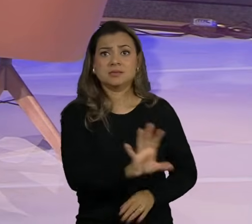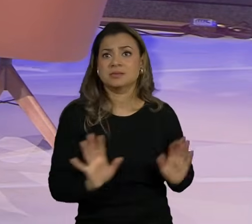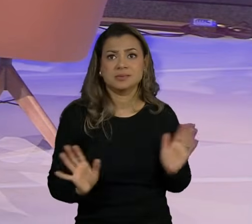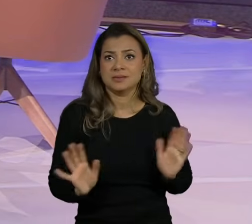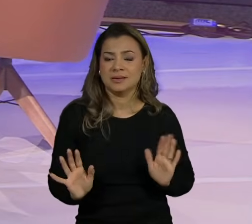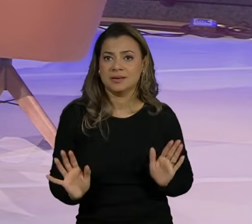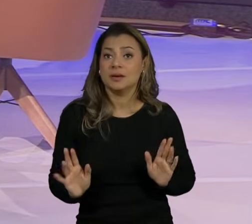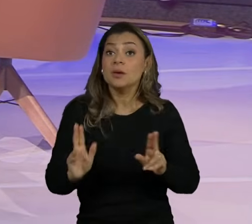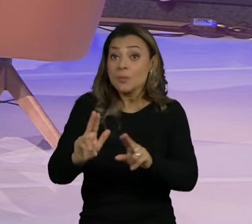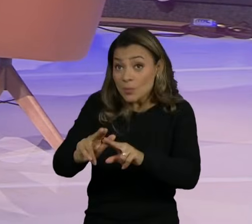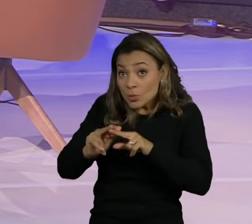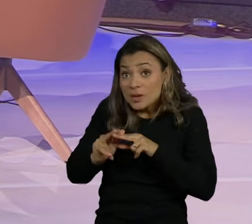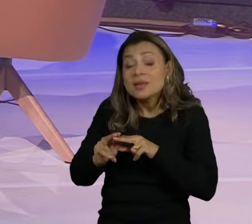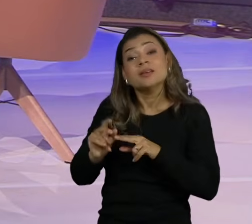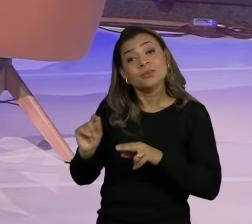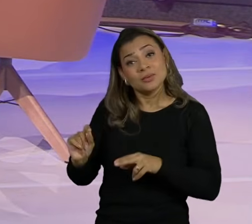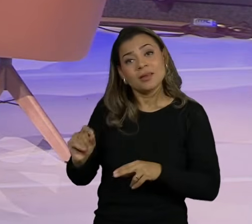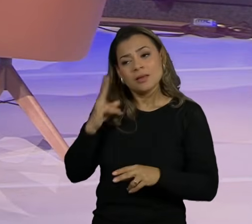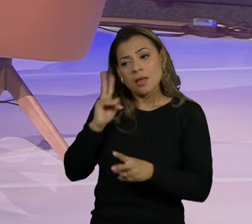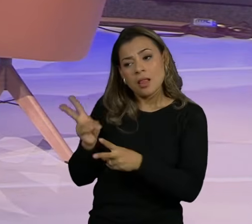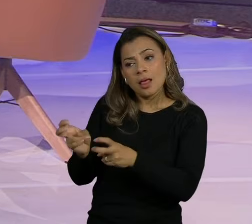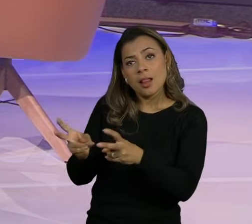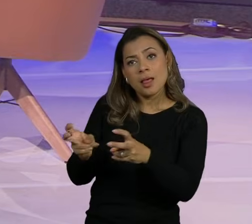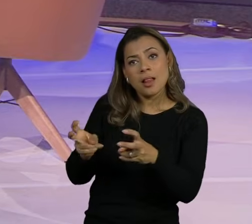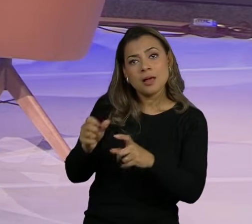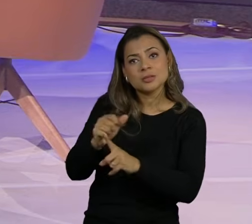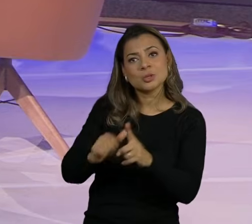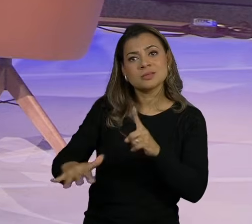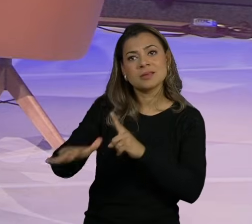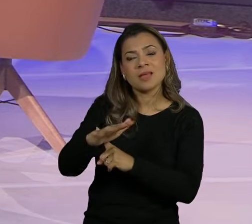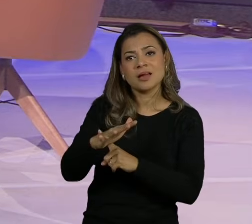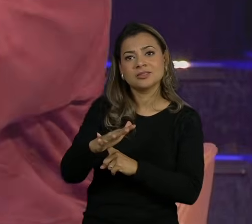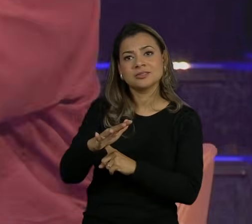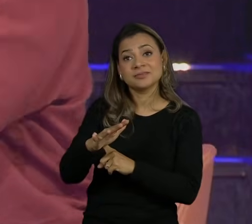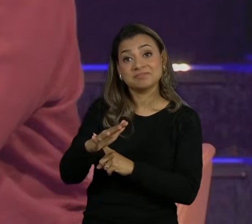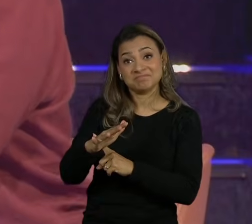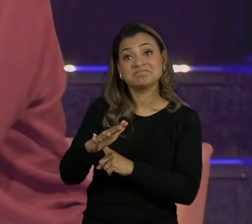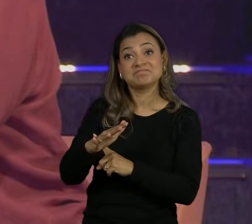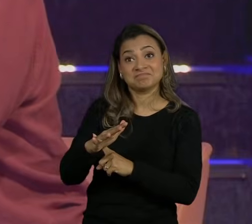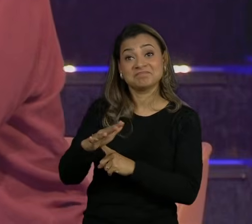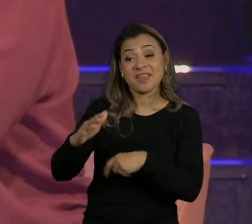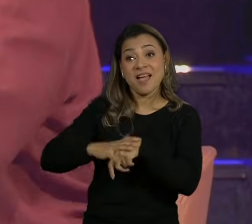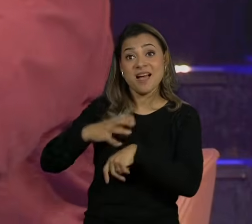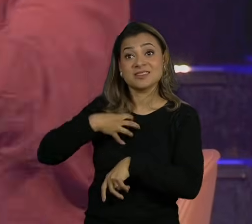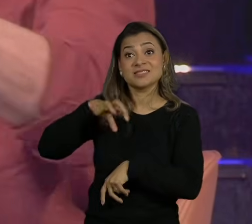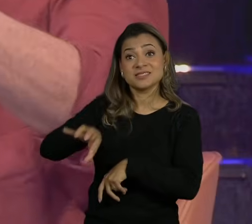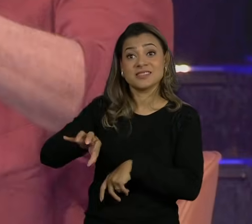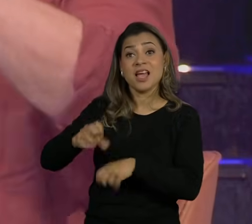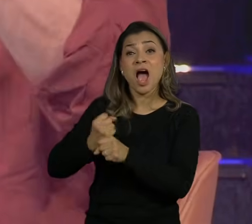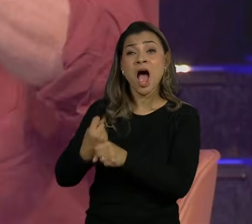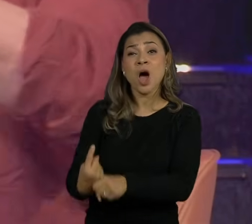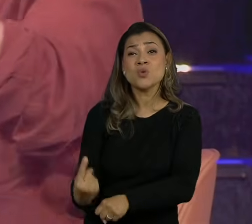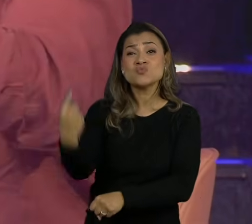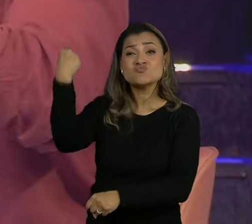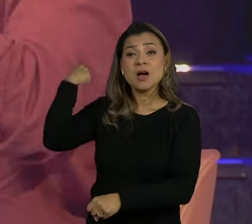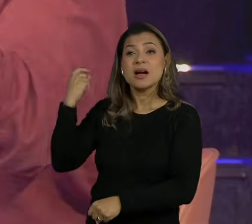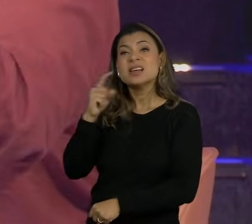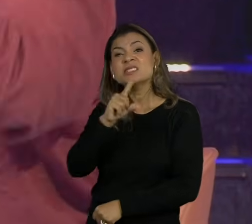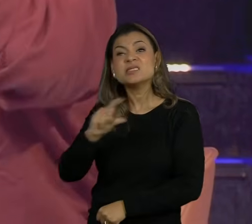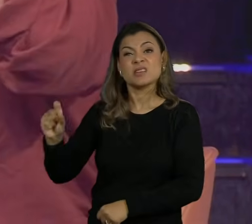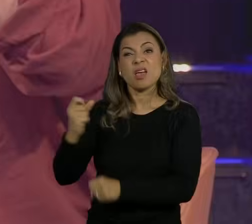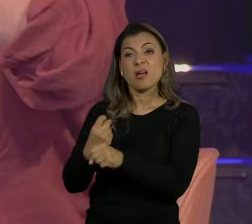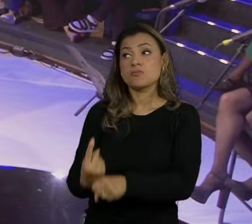que monta a nossa sociedade há 100, quer dizer, no fundo, há 500 anos, mas há 100 anos ela foi,